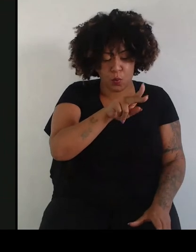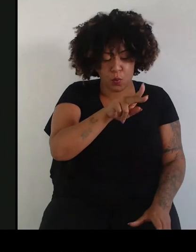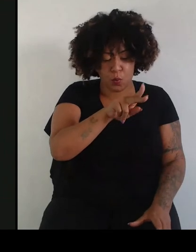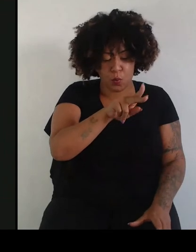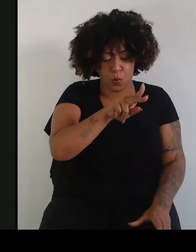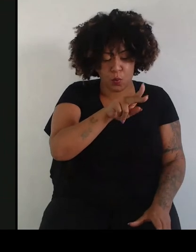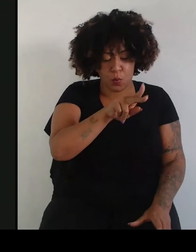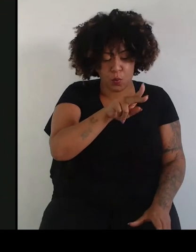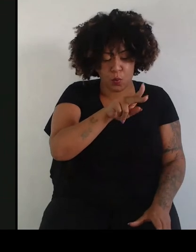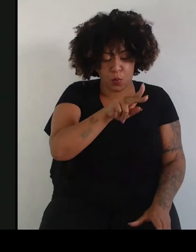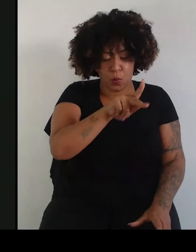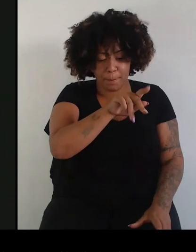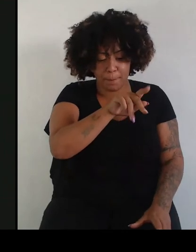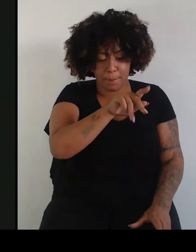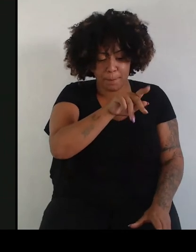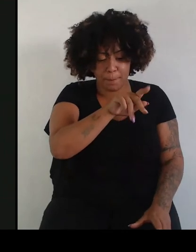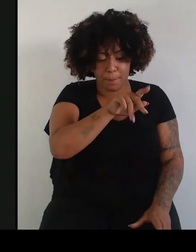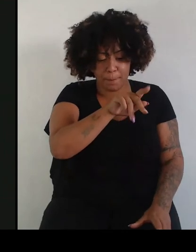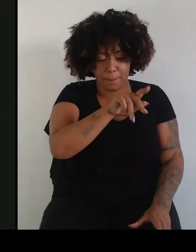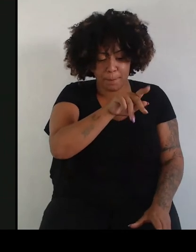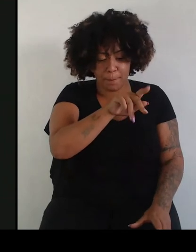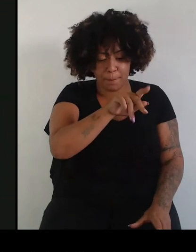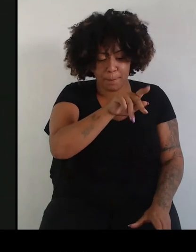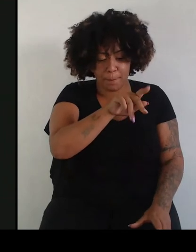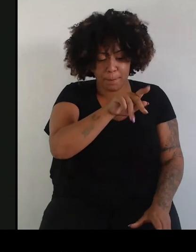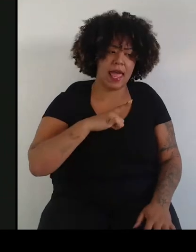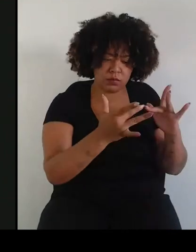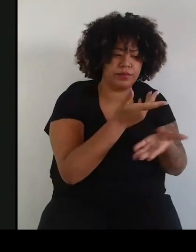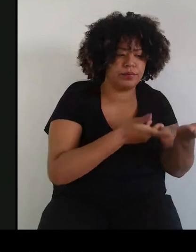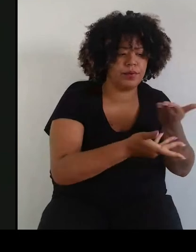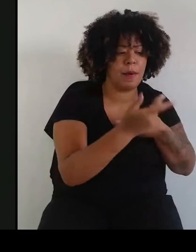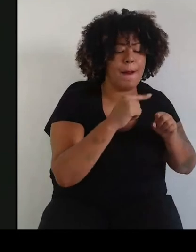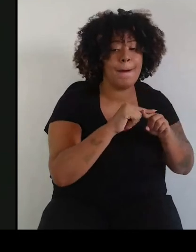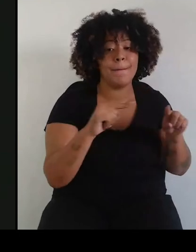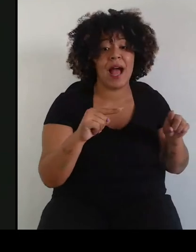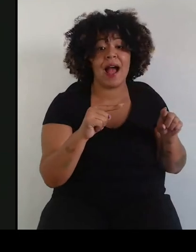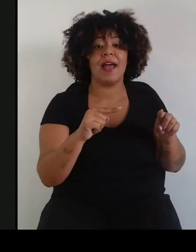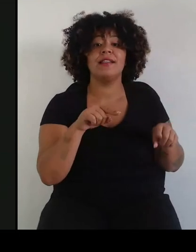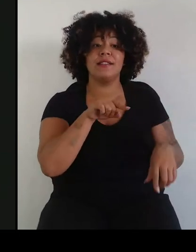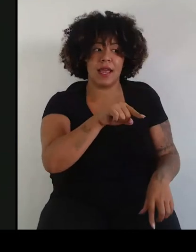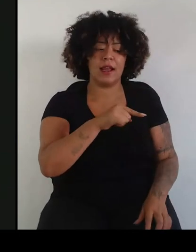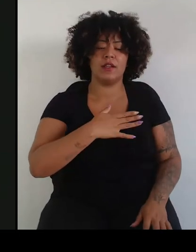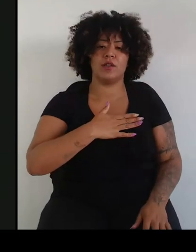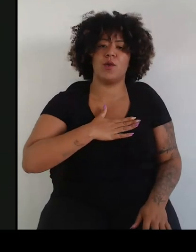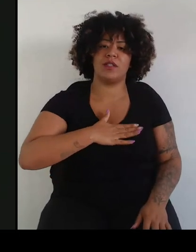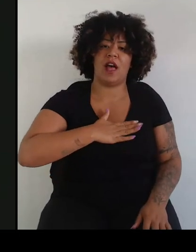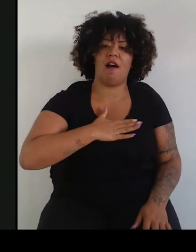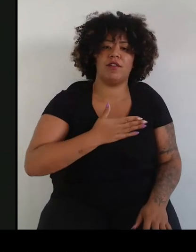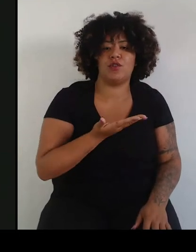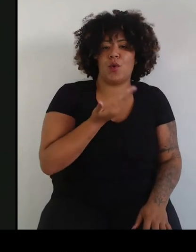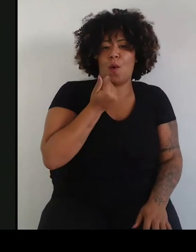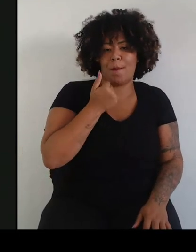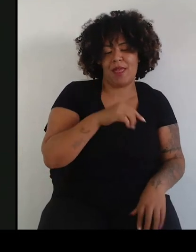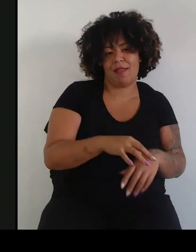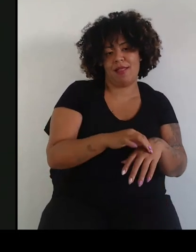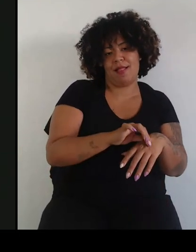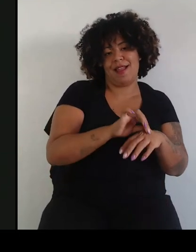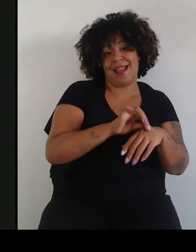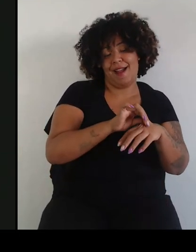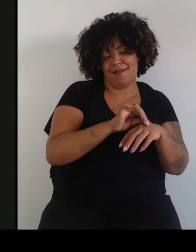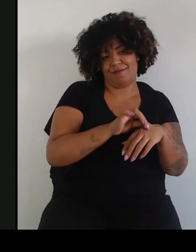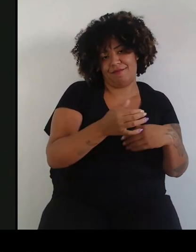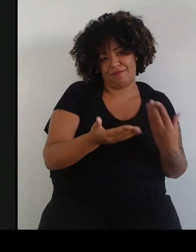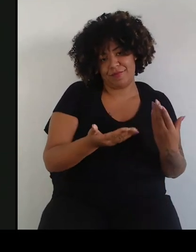receptivos mas eram canibais receptivos ao estrangeiro né então nós temos que pensar aqui